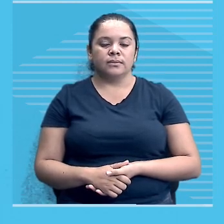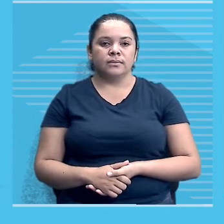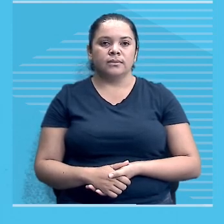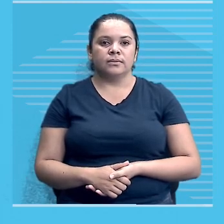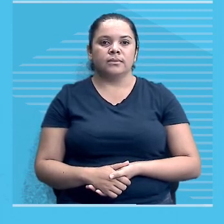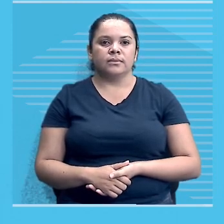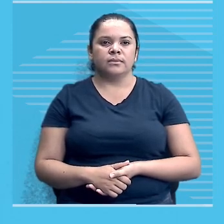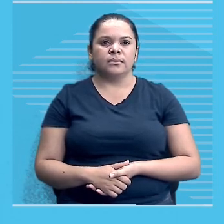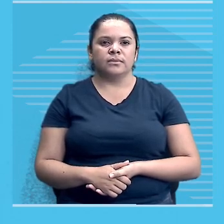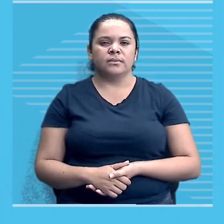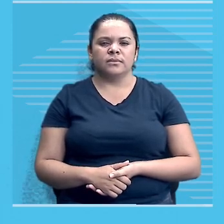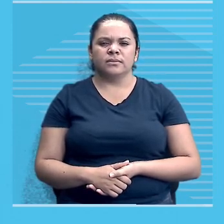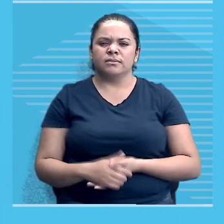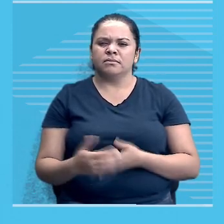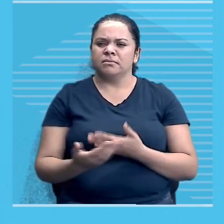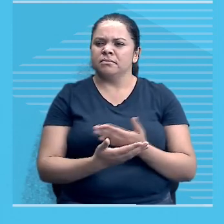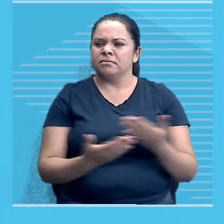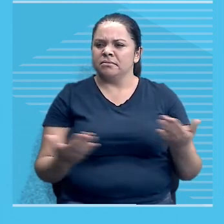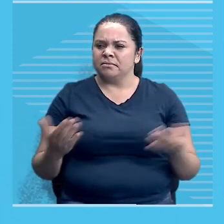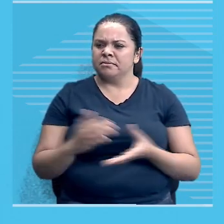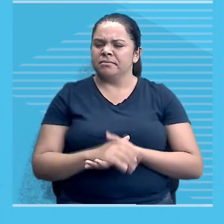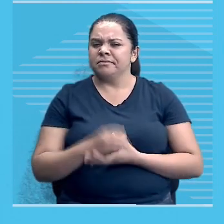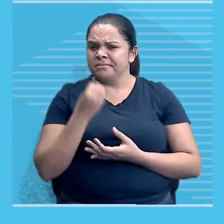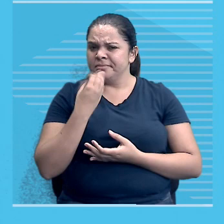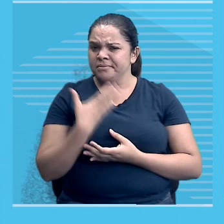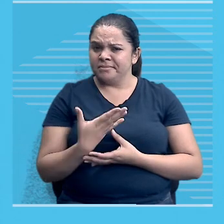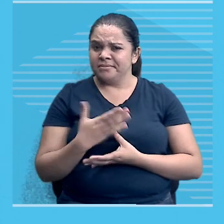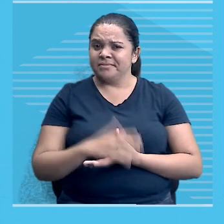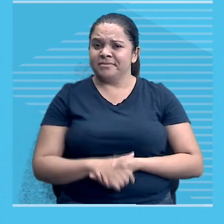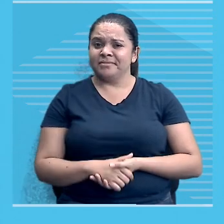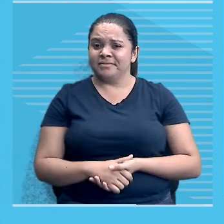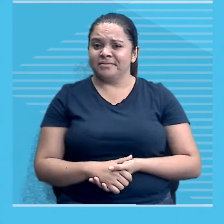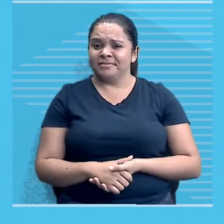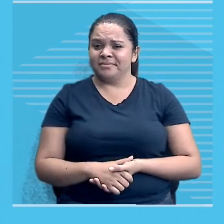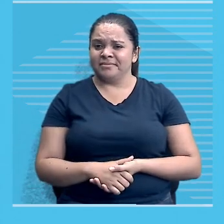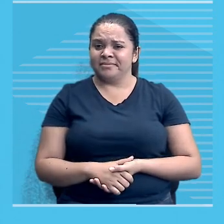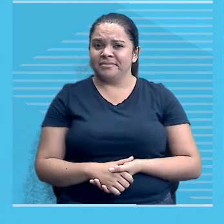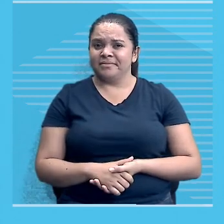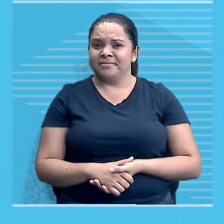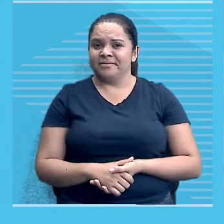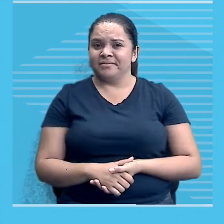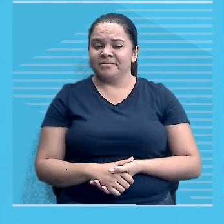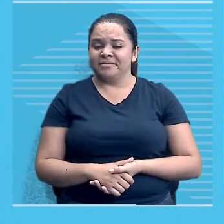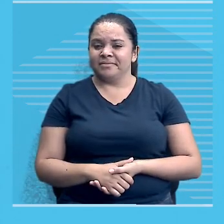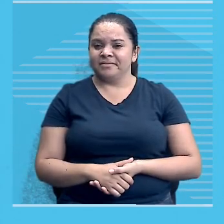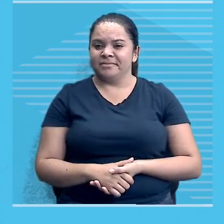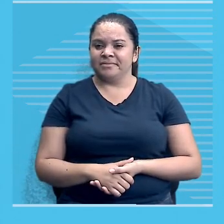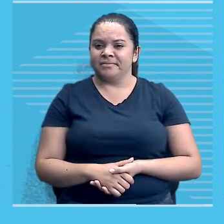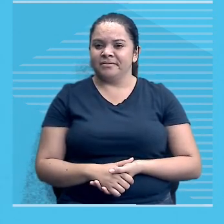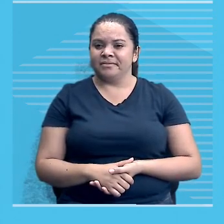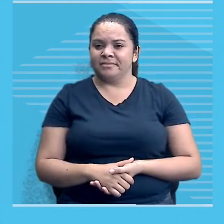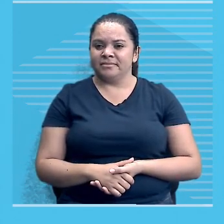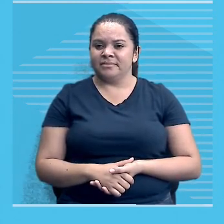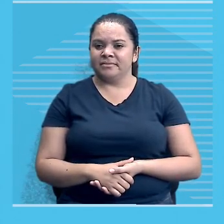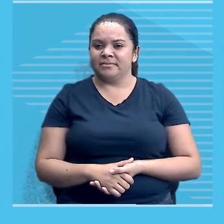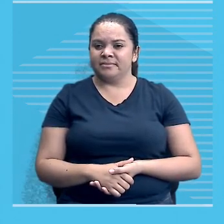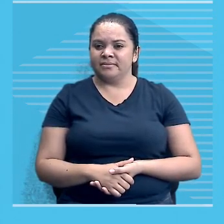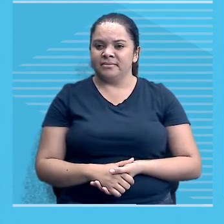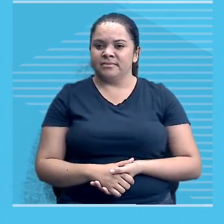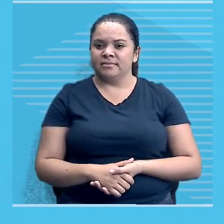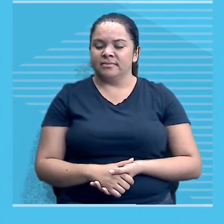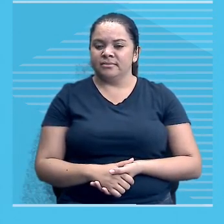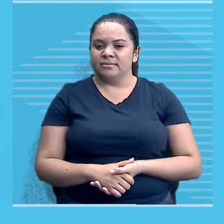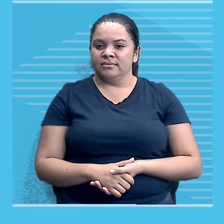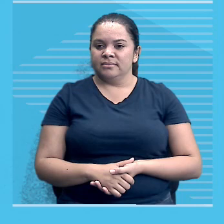E aí vocês estão bem Vocês estão longe Oi Clarice